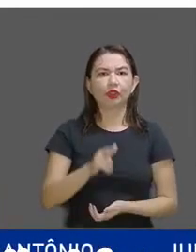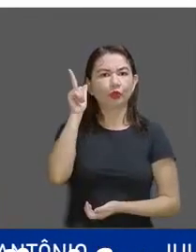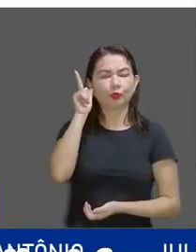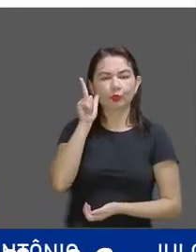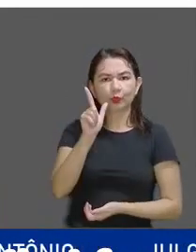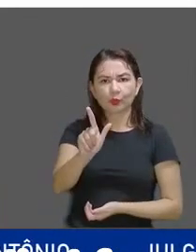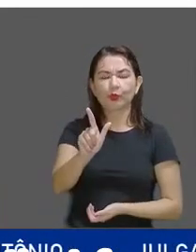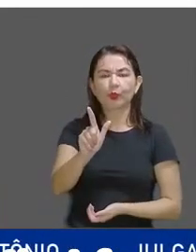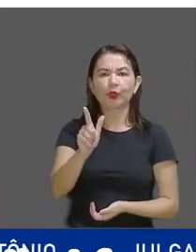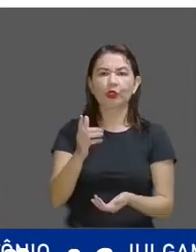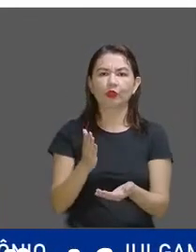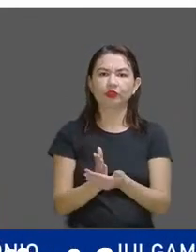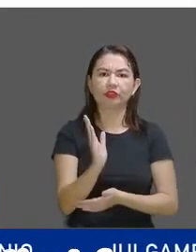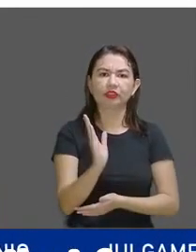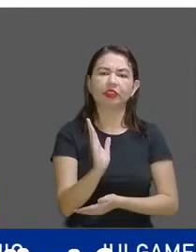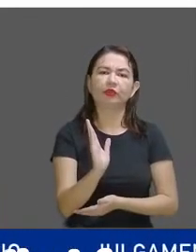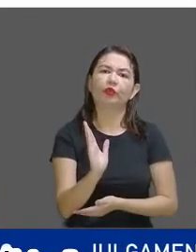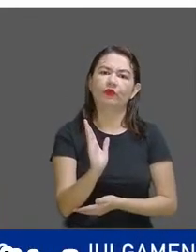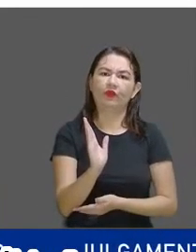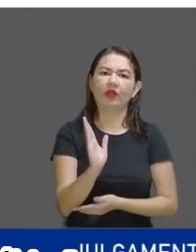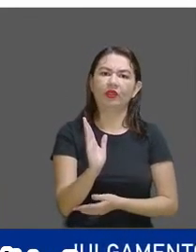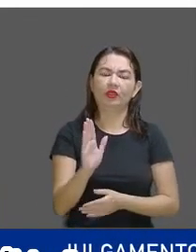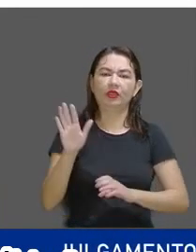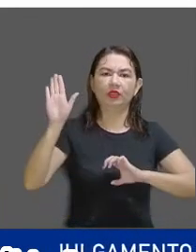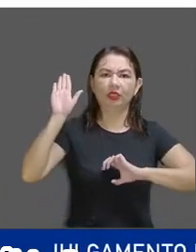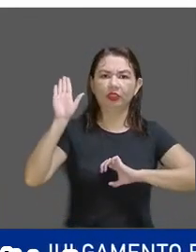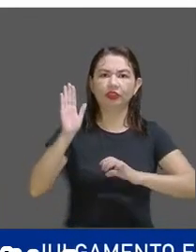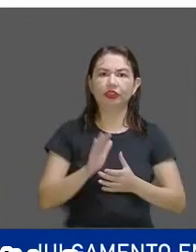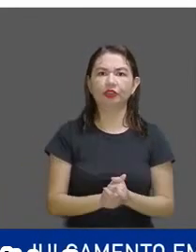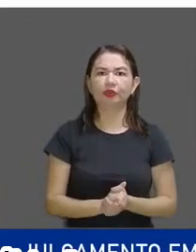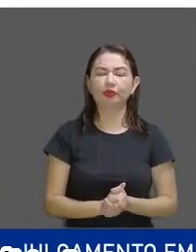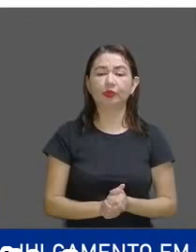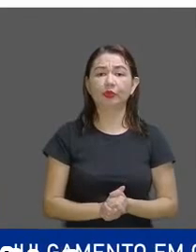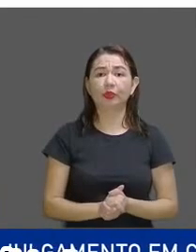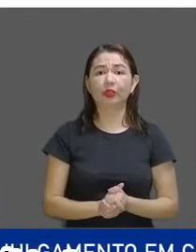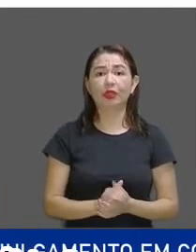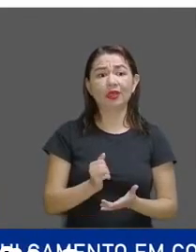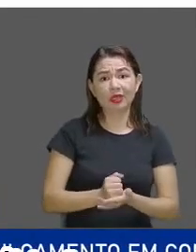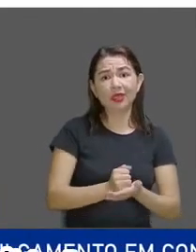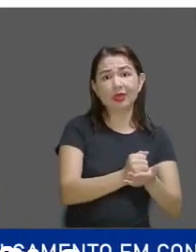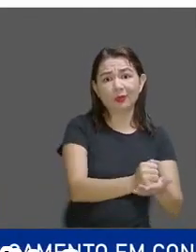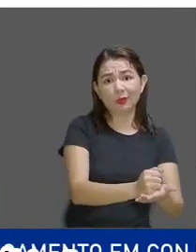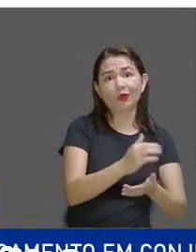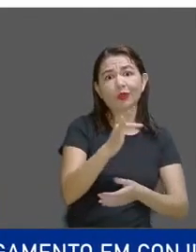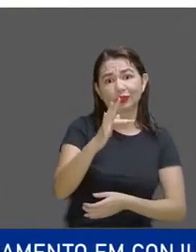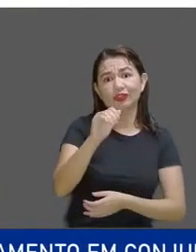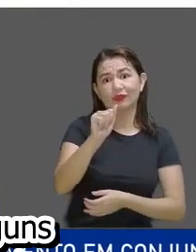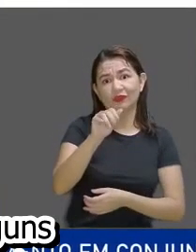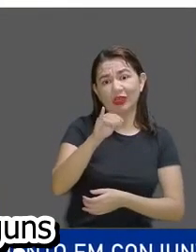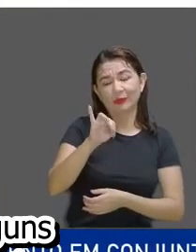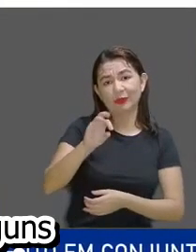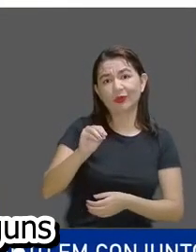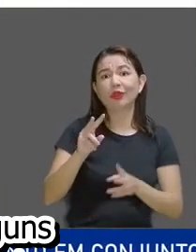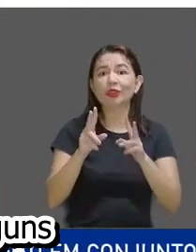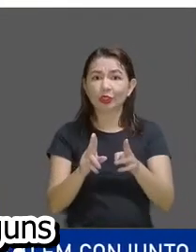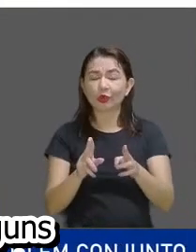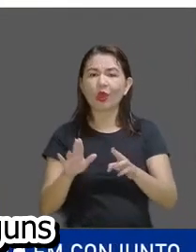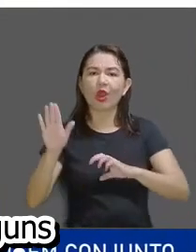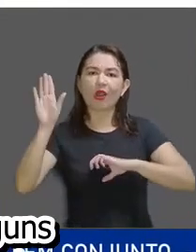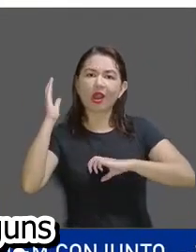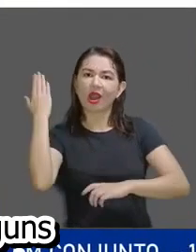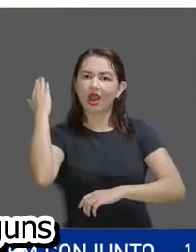a candidatura de Yuri Alesi foram os mesmos dos utilizados em benefício da candidatura de Fábio Jucá. De forma